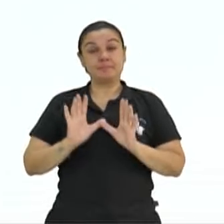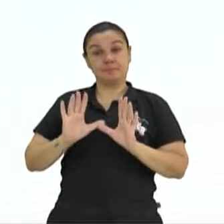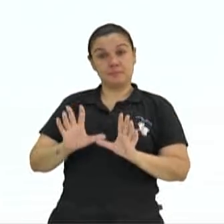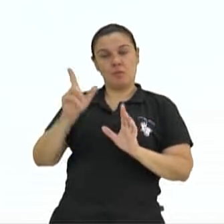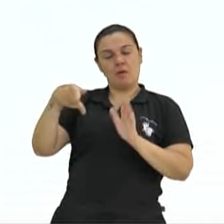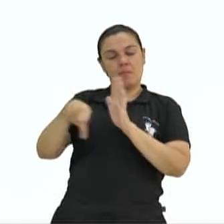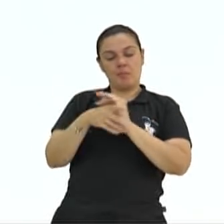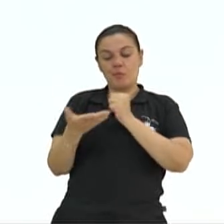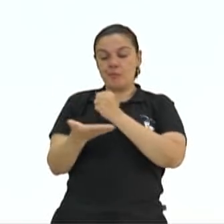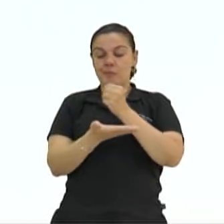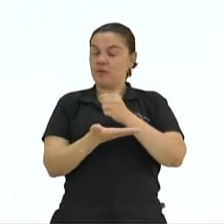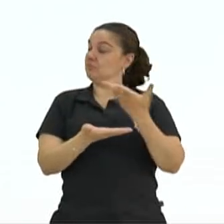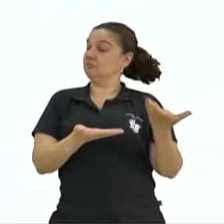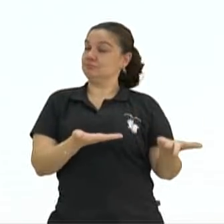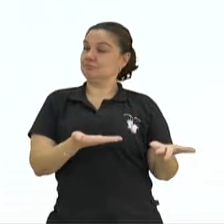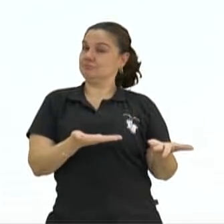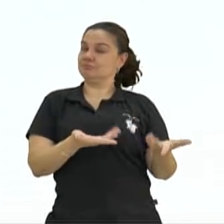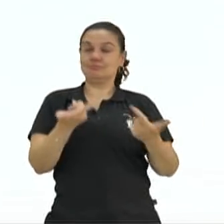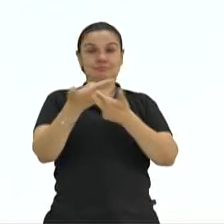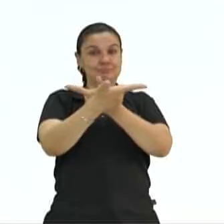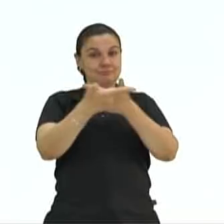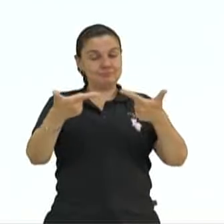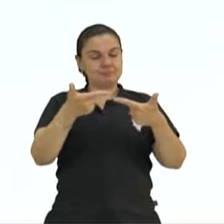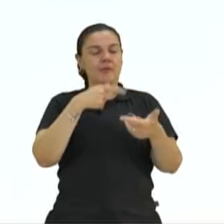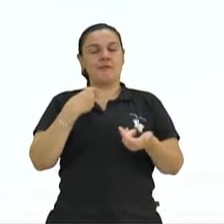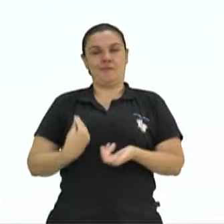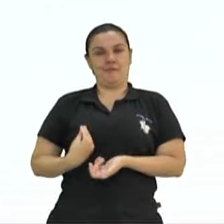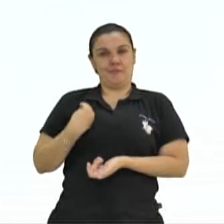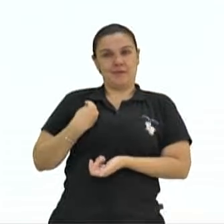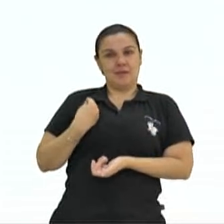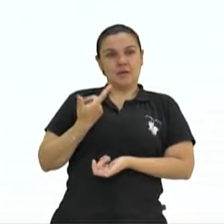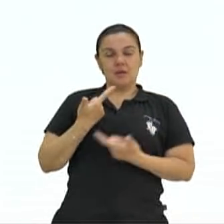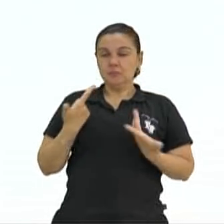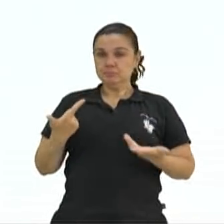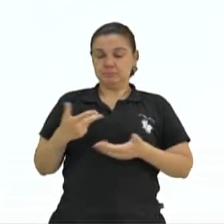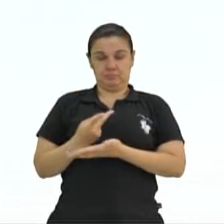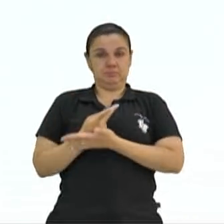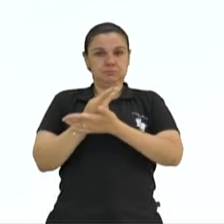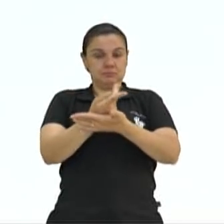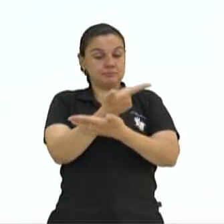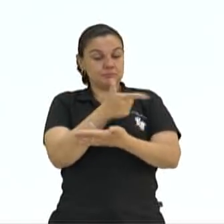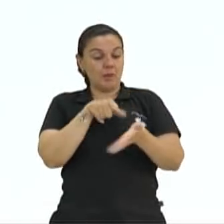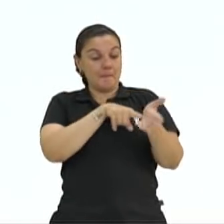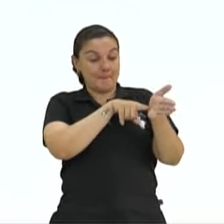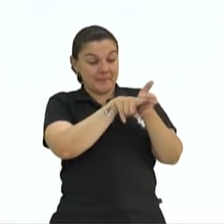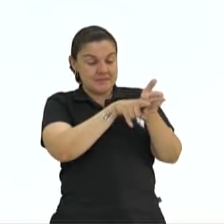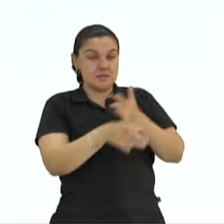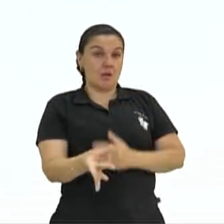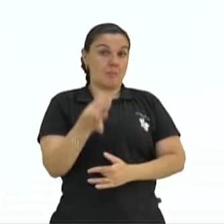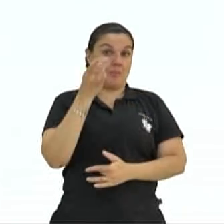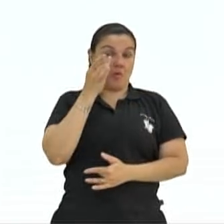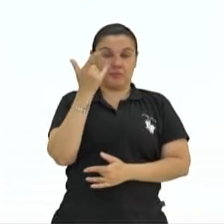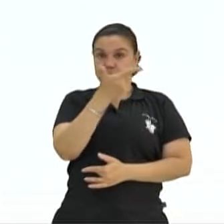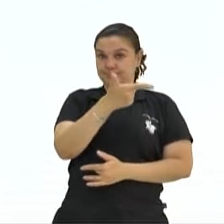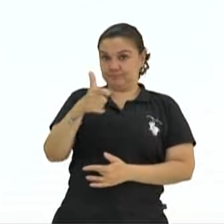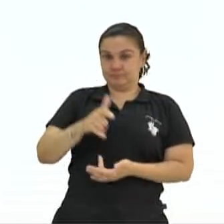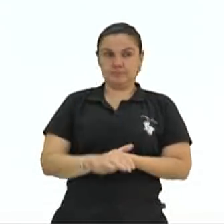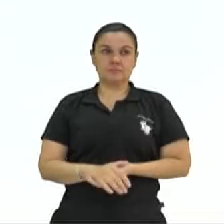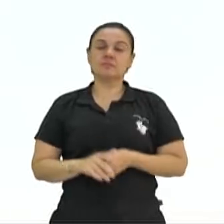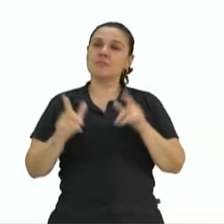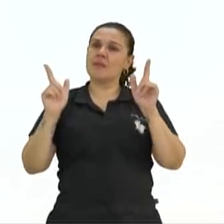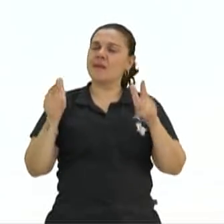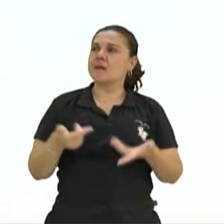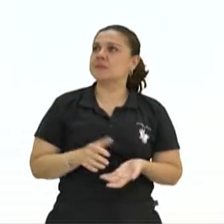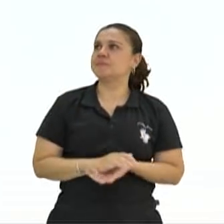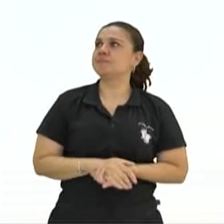ser baseado nos fatos reguladores da rotina, sem busca da explicação científica para o que ocorre. É muito